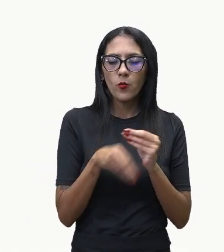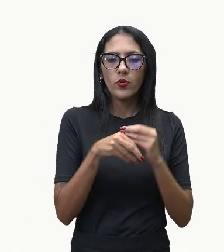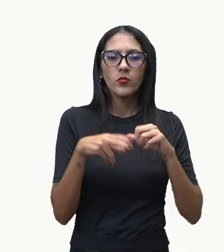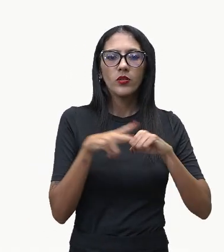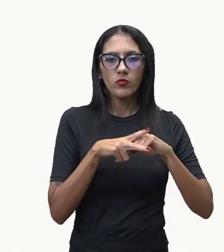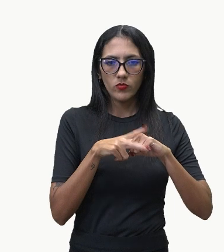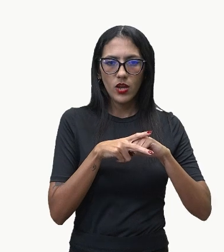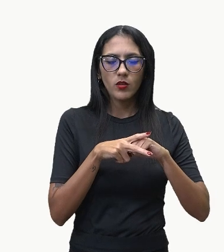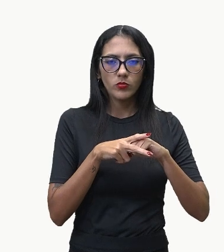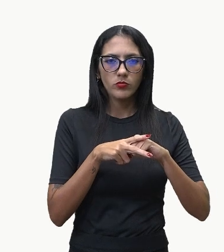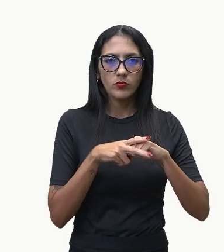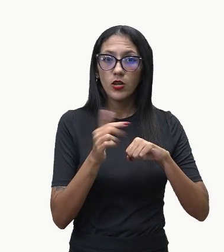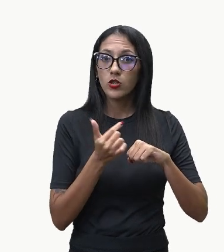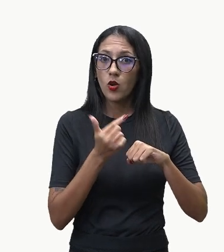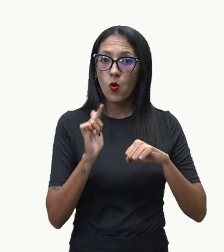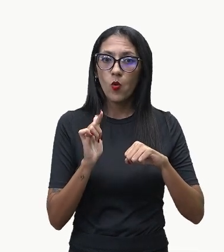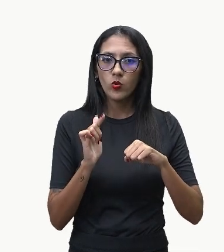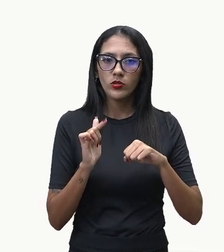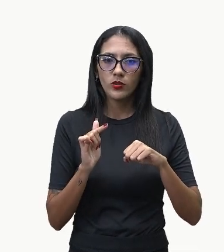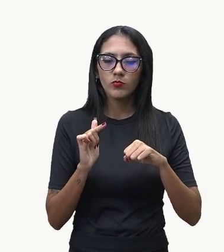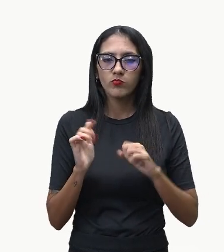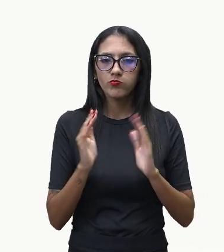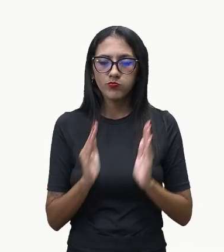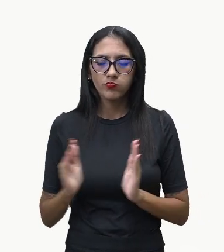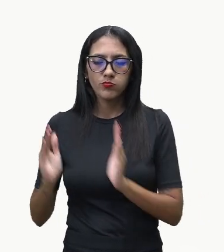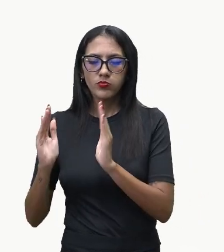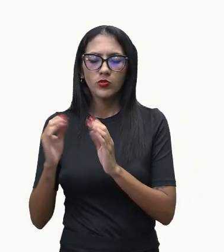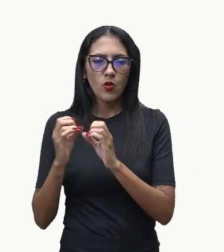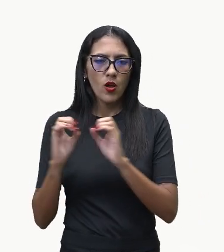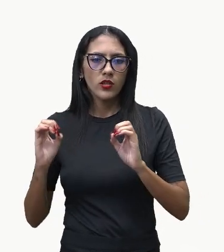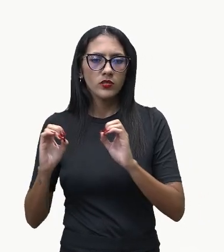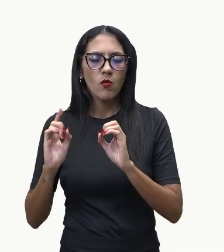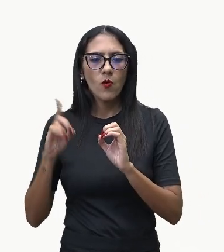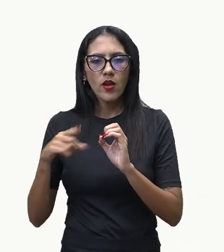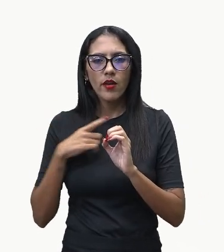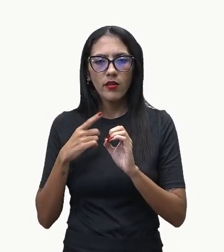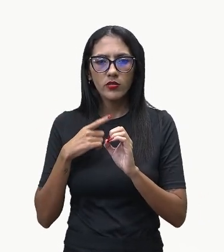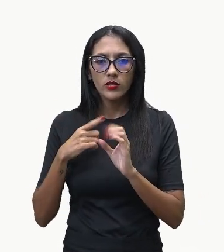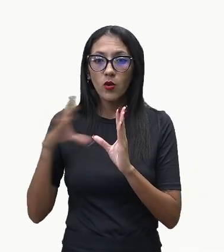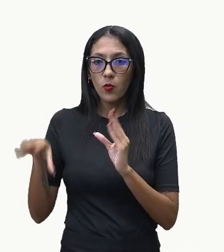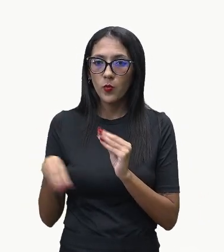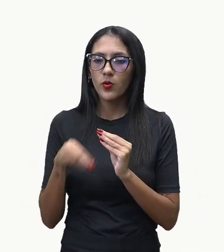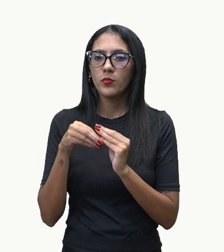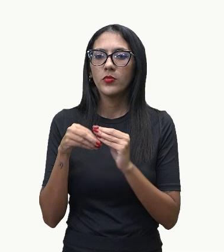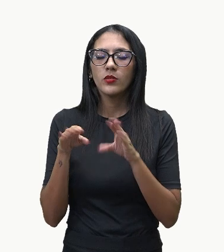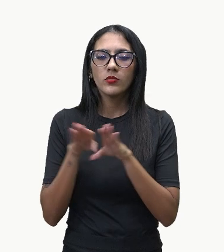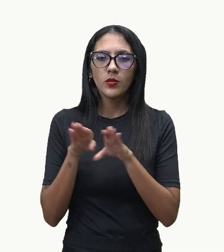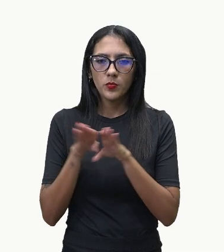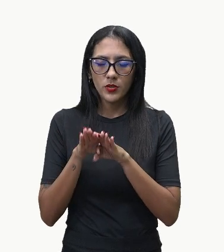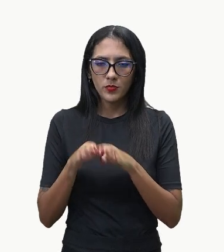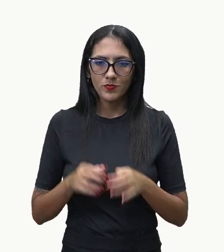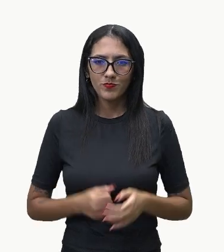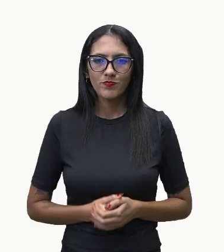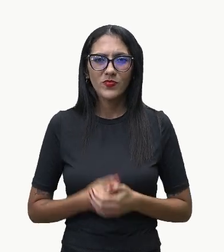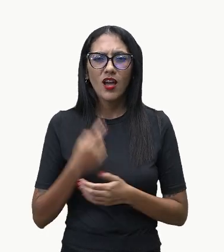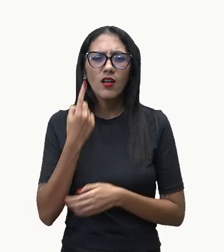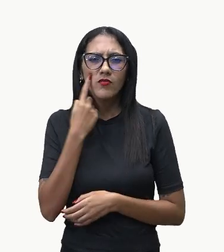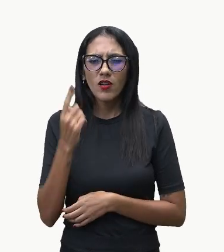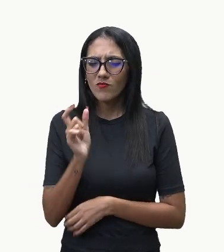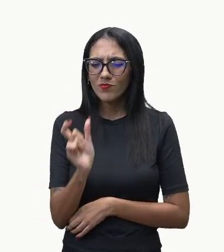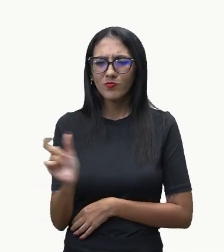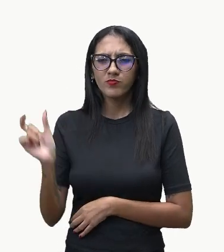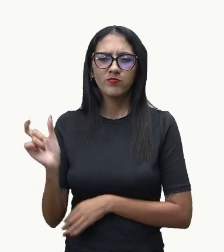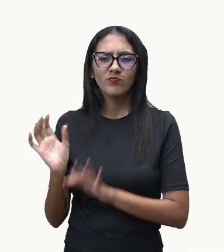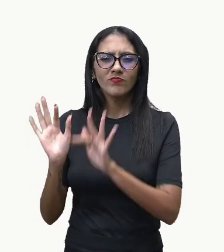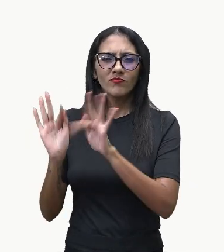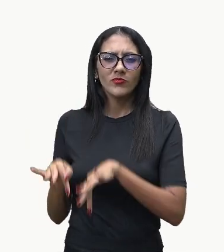verbal, o perigo e o abismo. E aí, o verbo deu tá só lá no final da